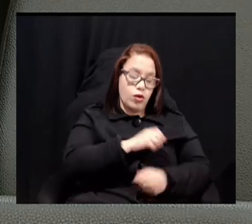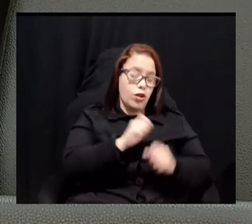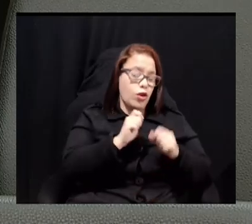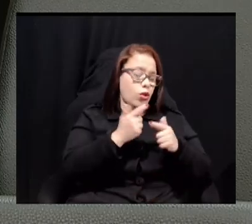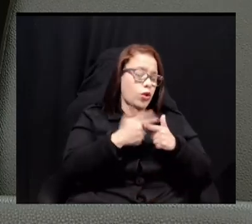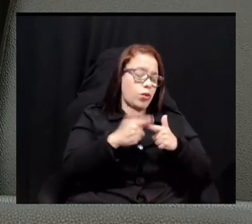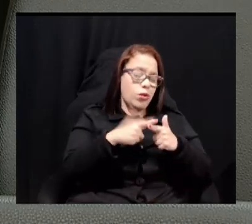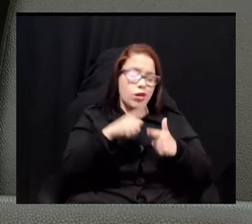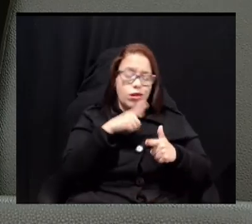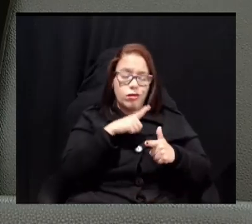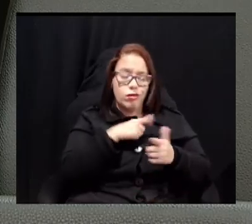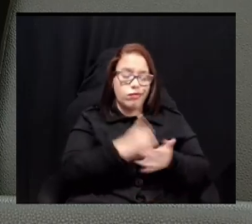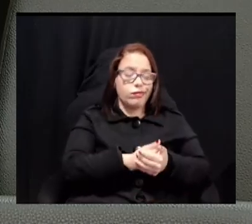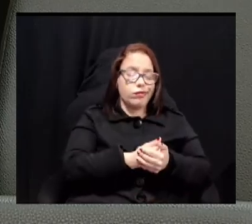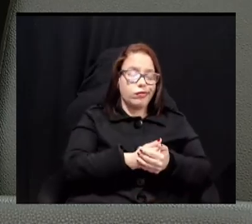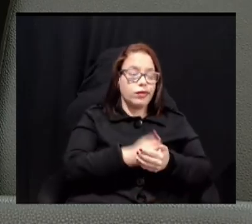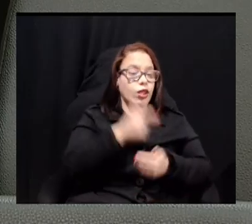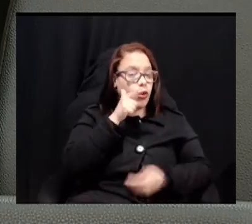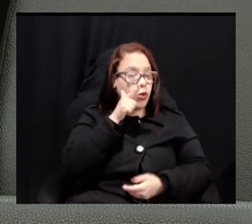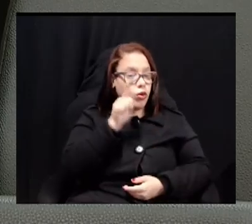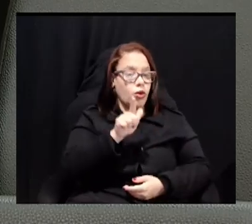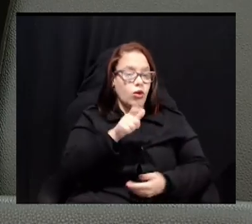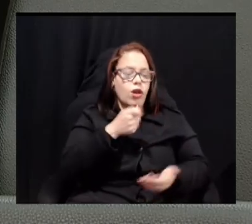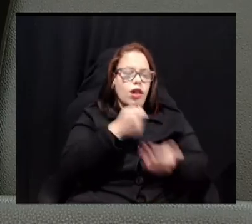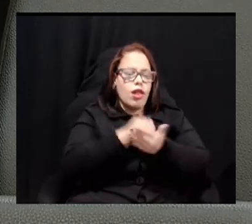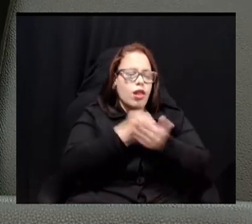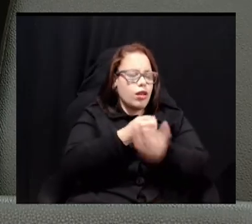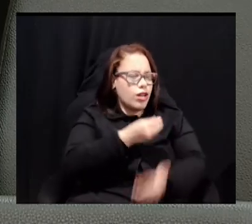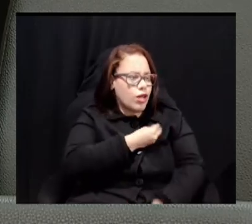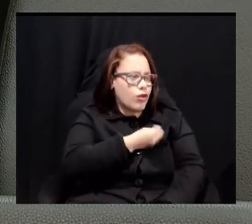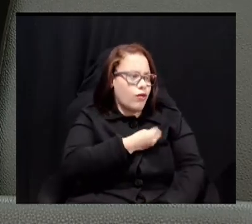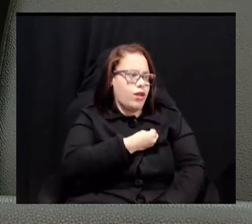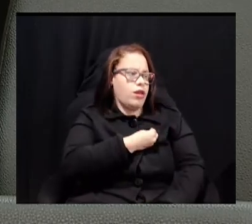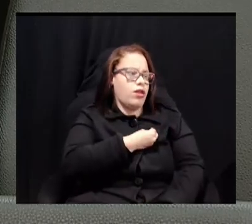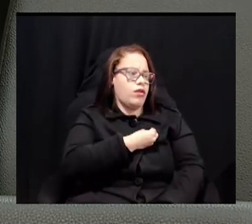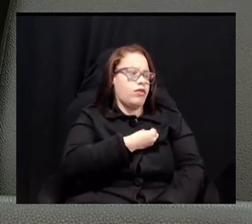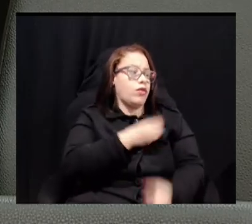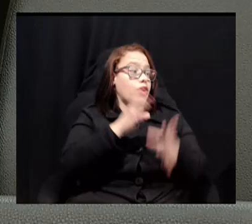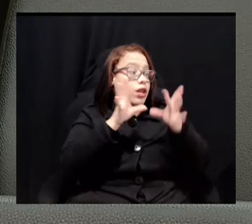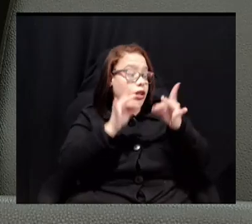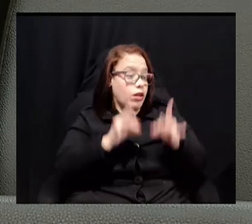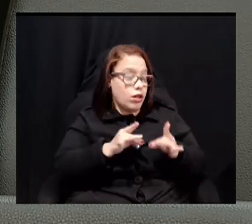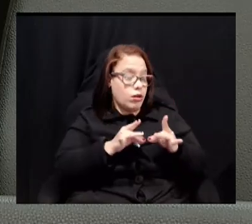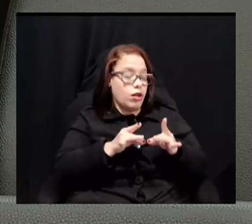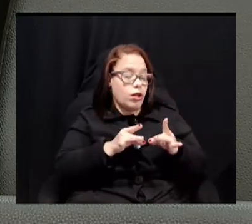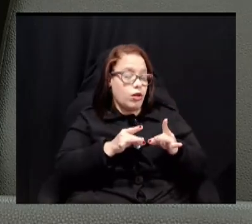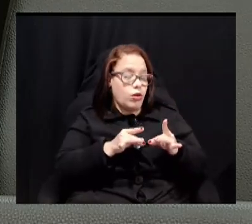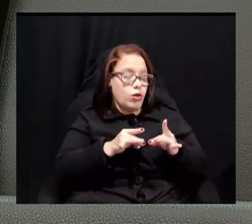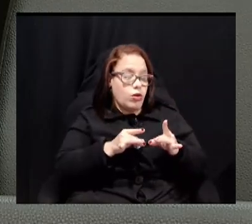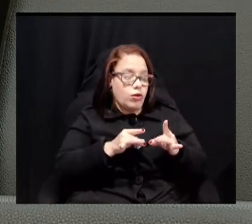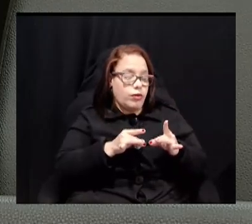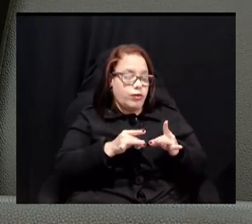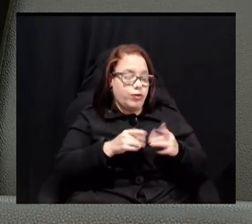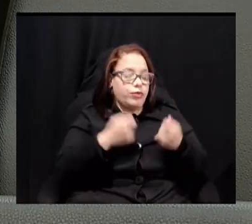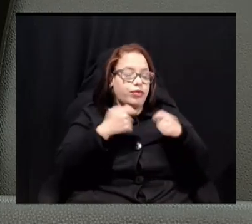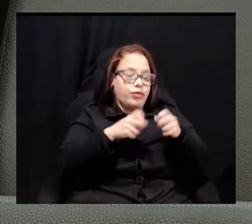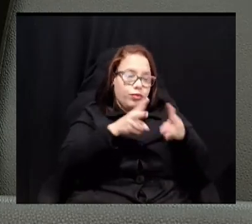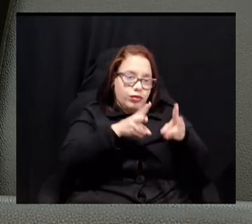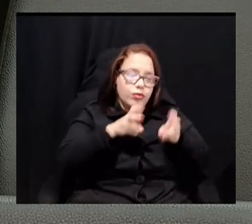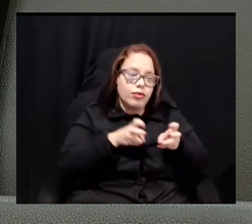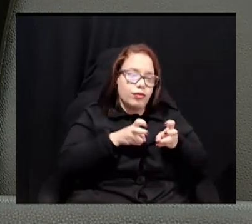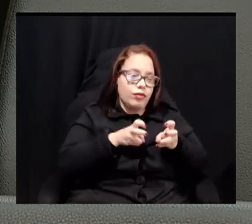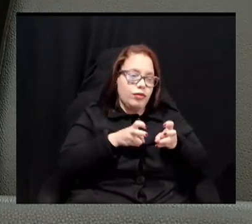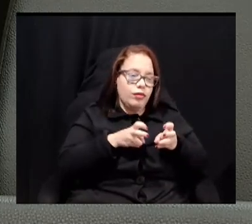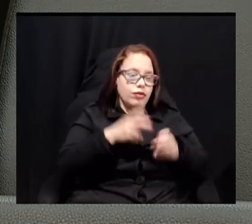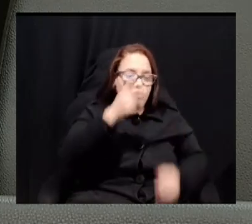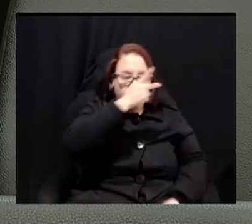foi capaz de dedicar sua vida a isso. E ele se especializou para isso. Então, a gente precisa reconhecer isso, são pessoas que